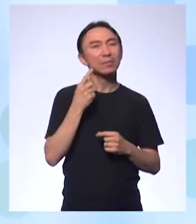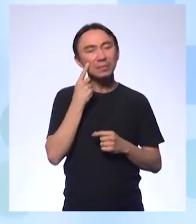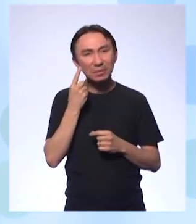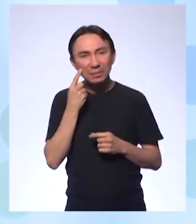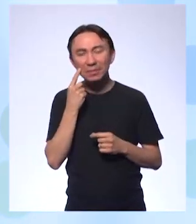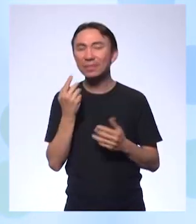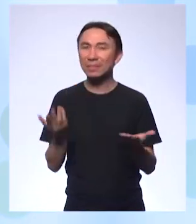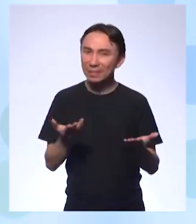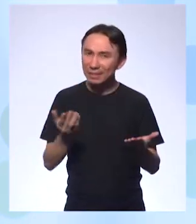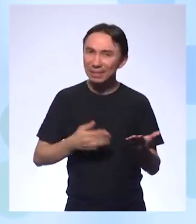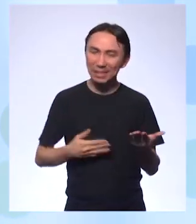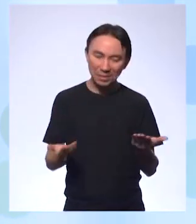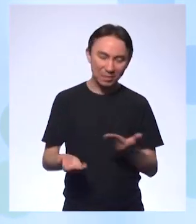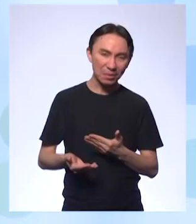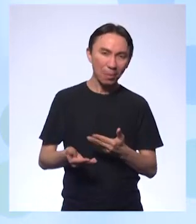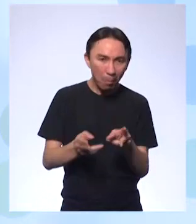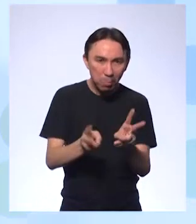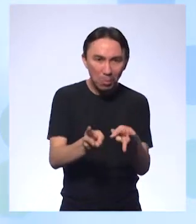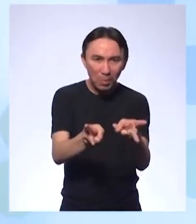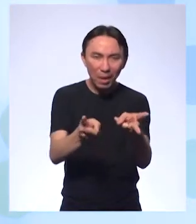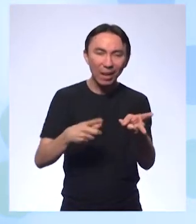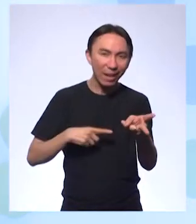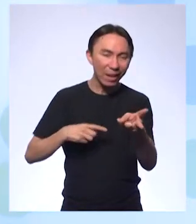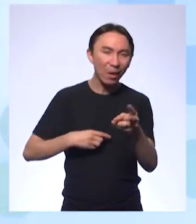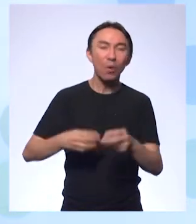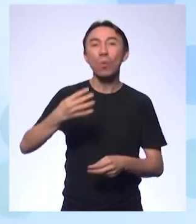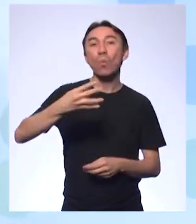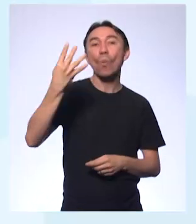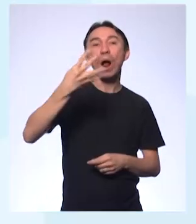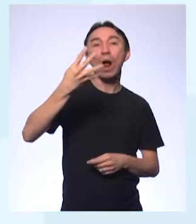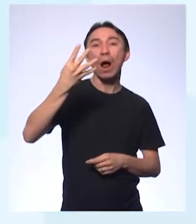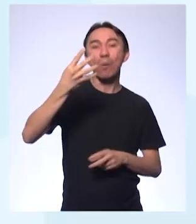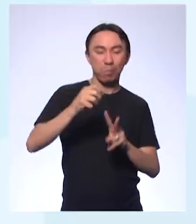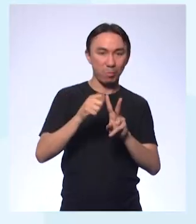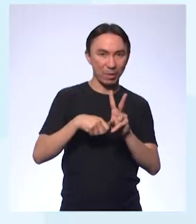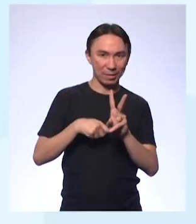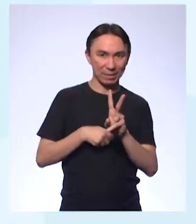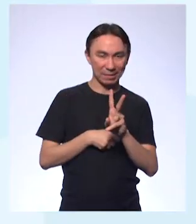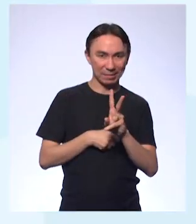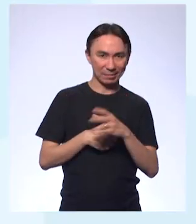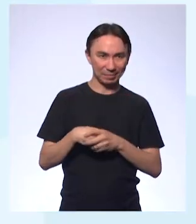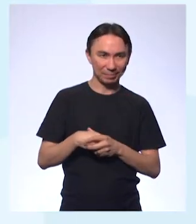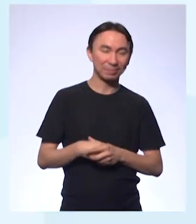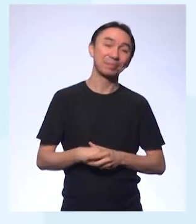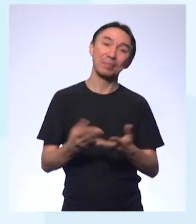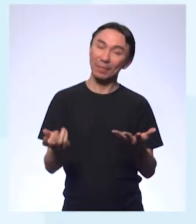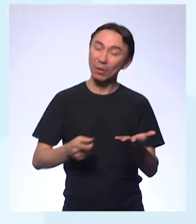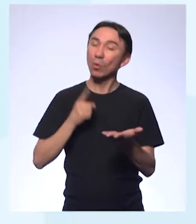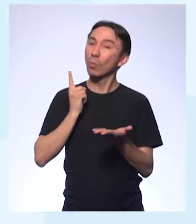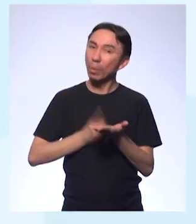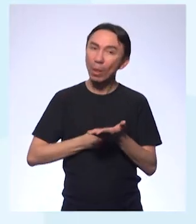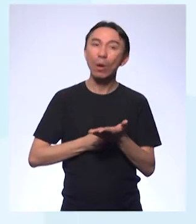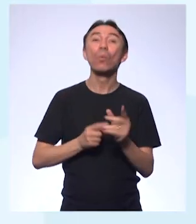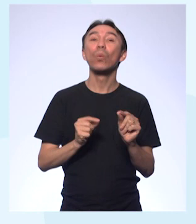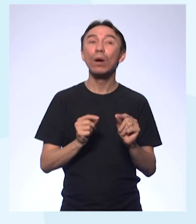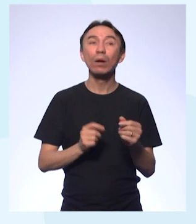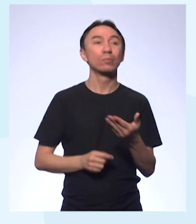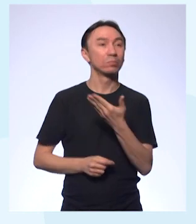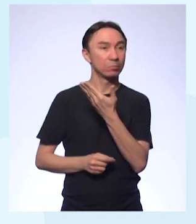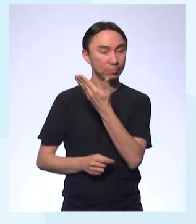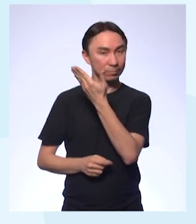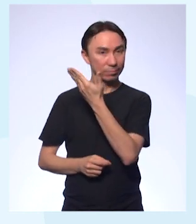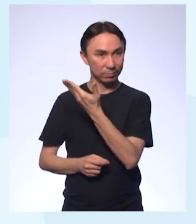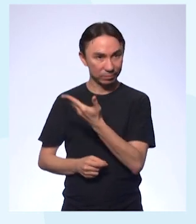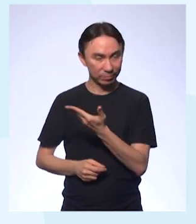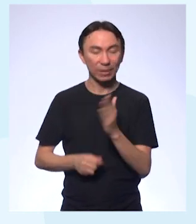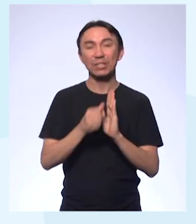no nosso quarto trimestre, perfeito? Então, nossos combinados de sempre, né, que é que vocês realizem as atividades propostas, né, aqui para